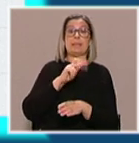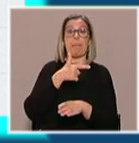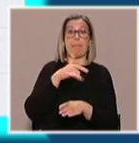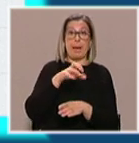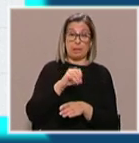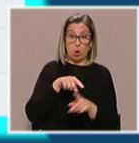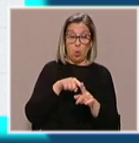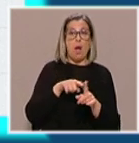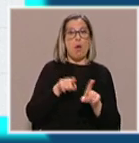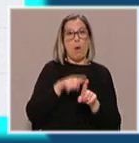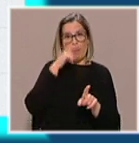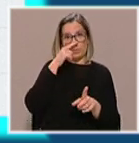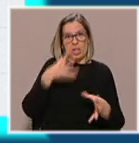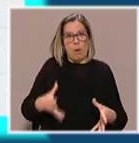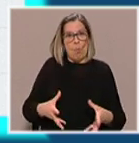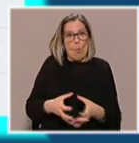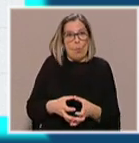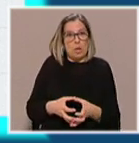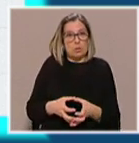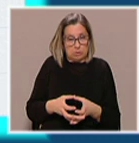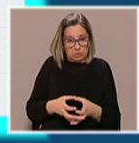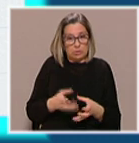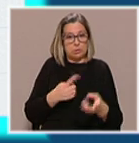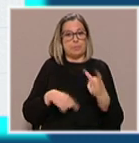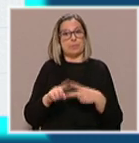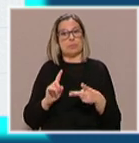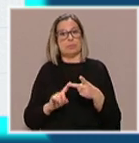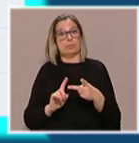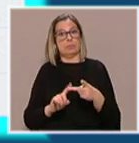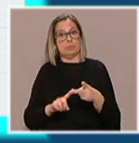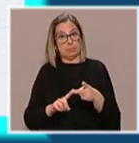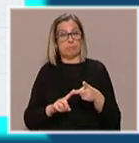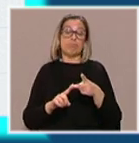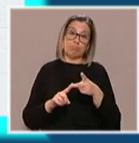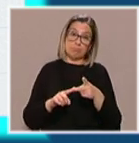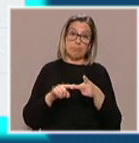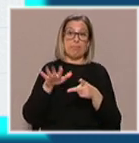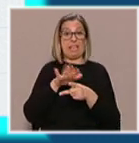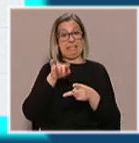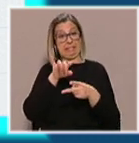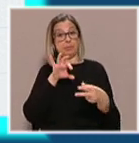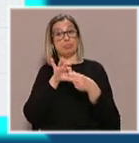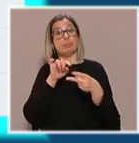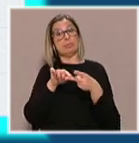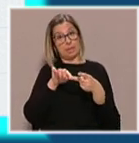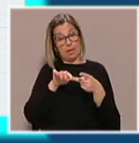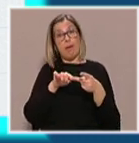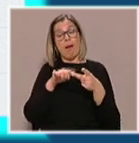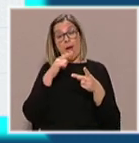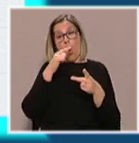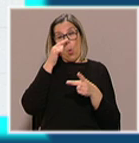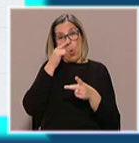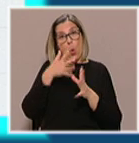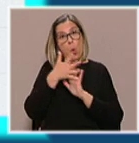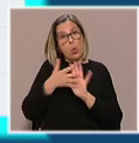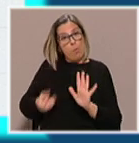sistema parasimpático deixa de ocorrer essa inibição. Então, nesta situação, a produção de urina está associada ao